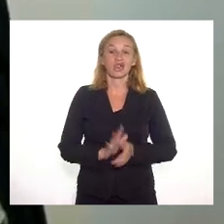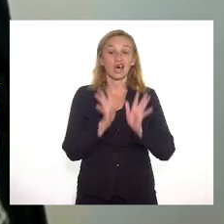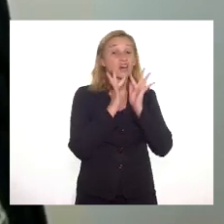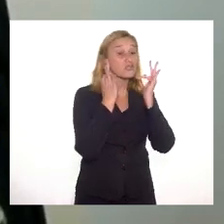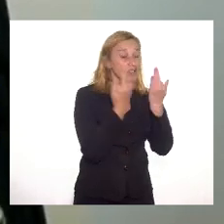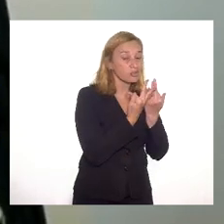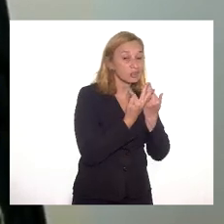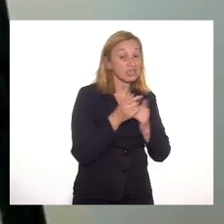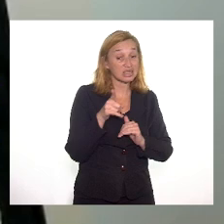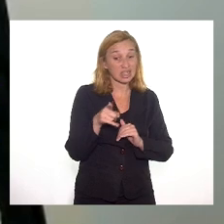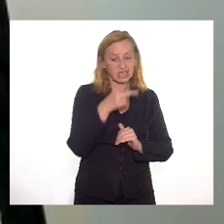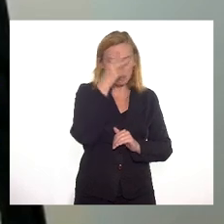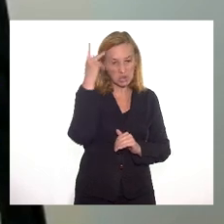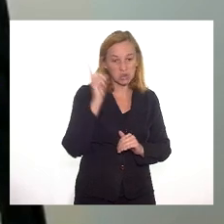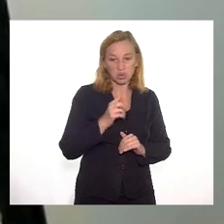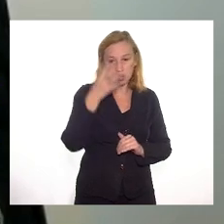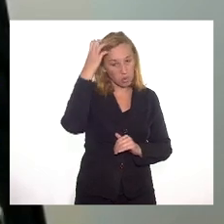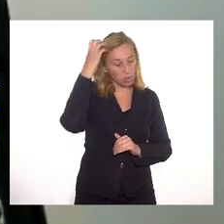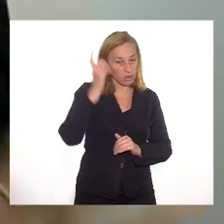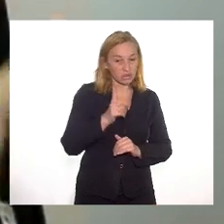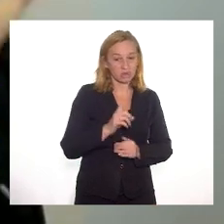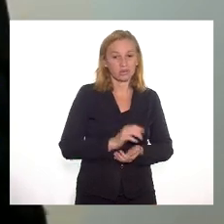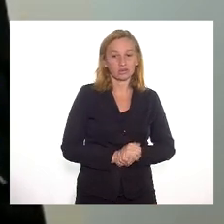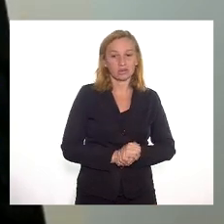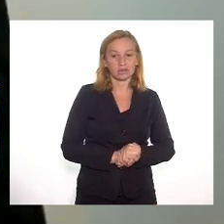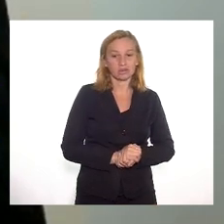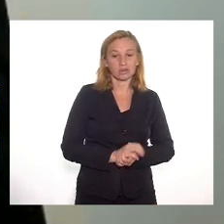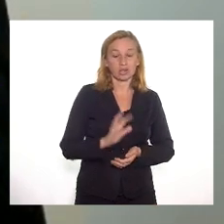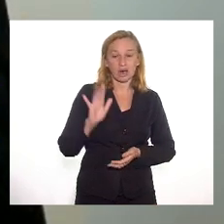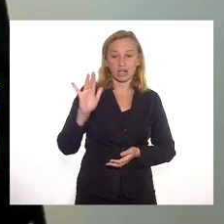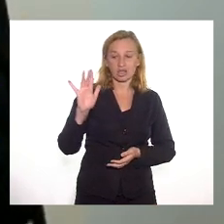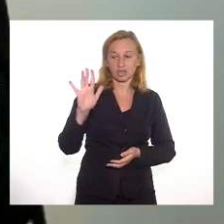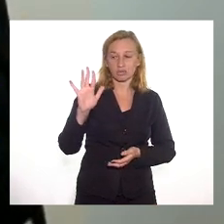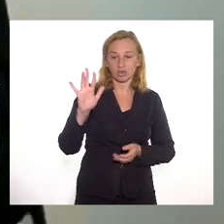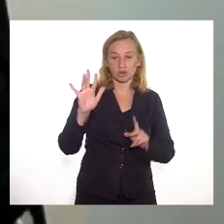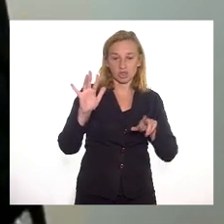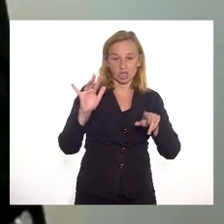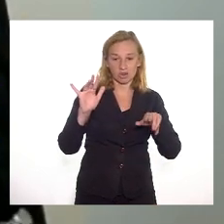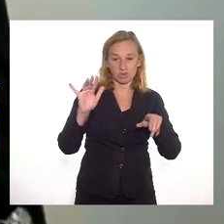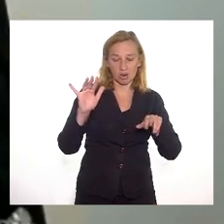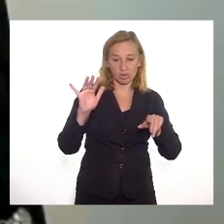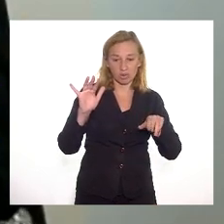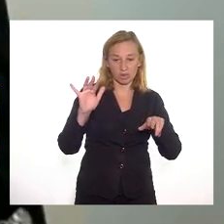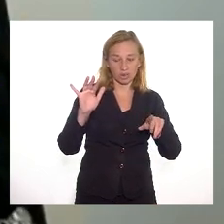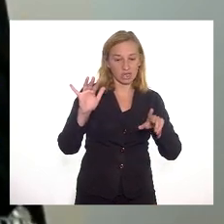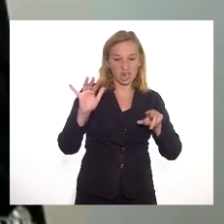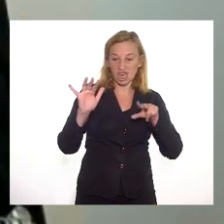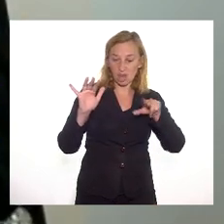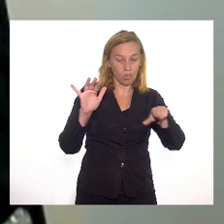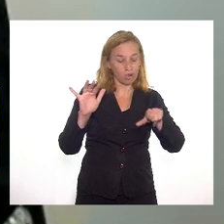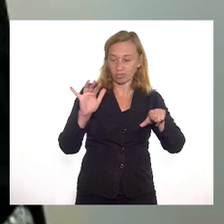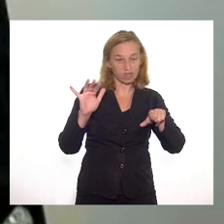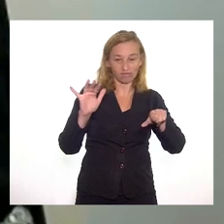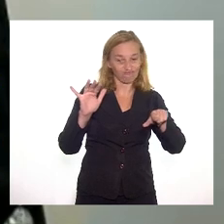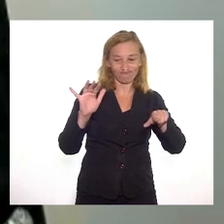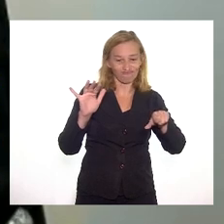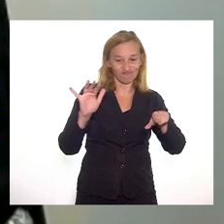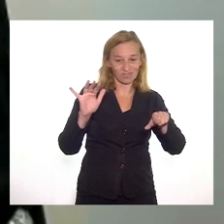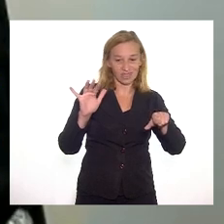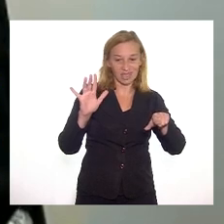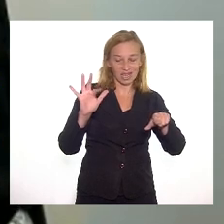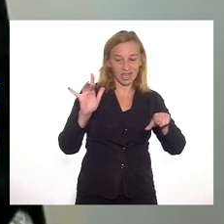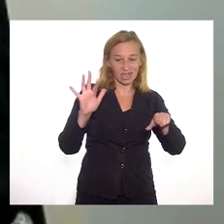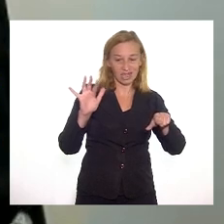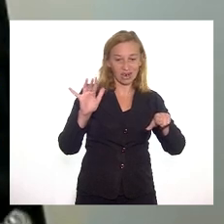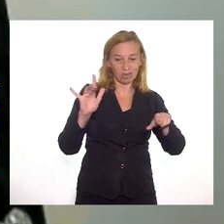famílias dessas pessoas não são culpadas disso. Os dedos das mãos são irmãos, mas não são iguais. Cada um tem o seu